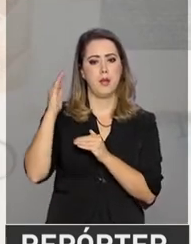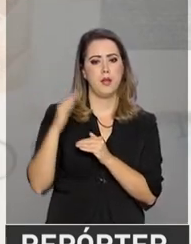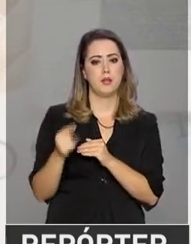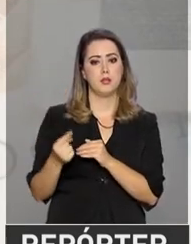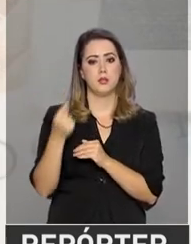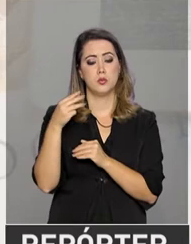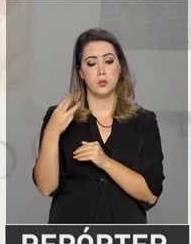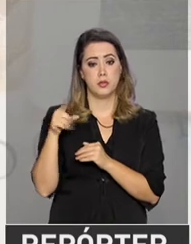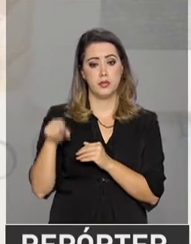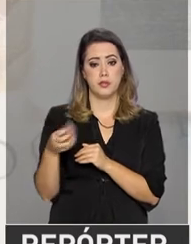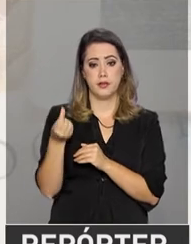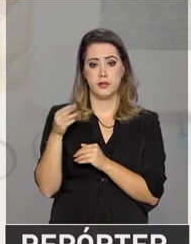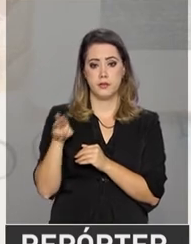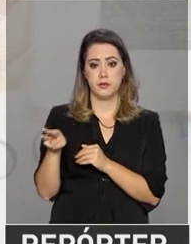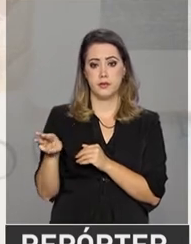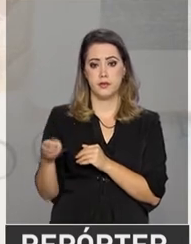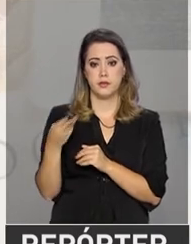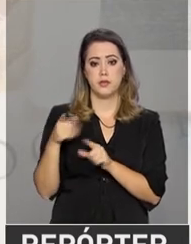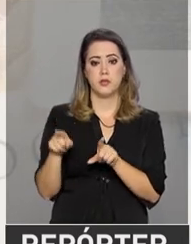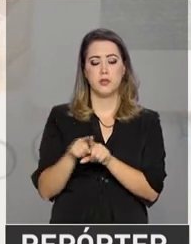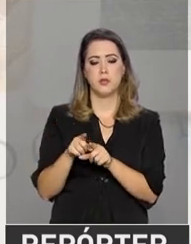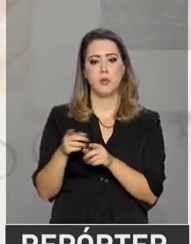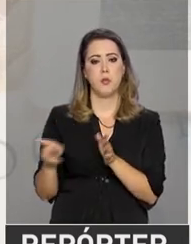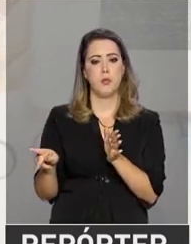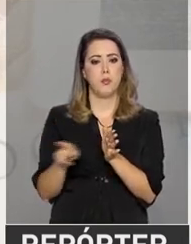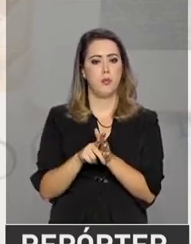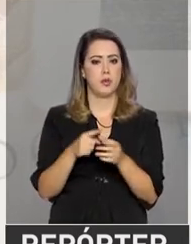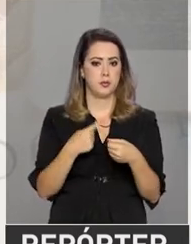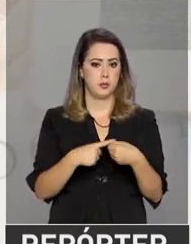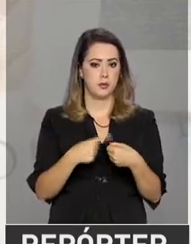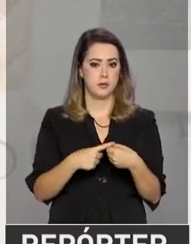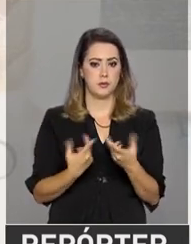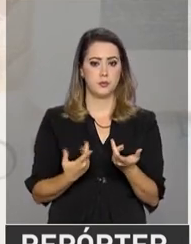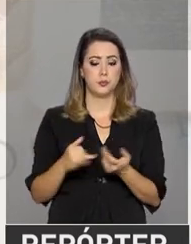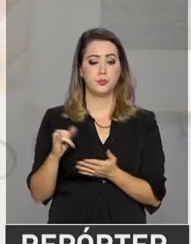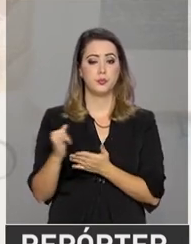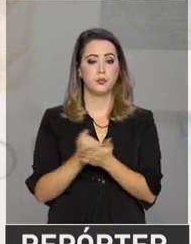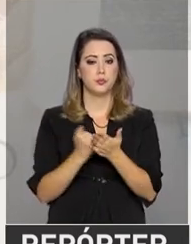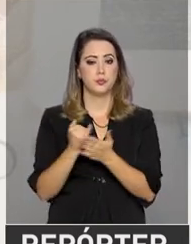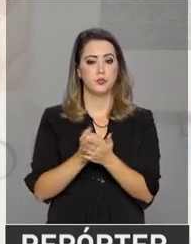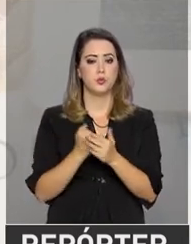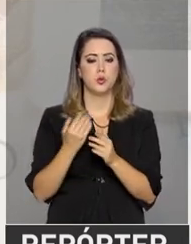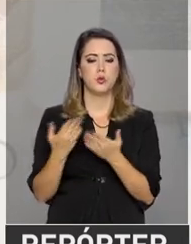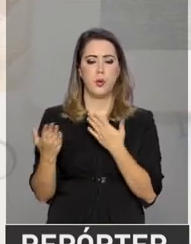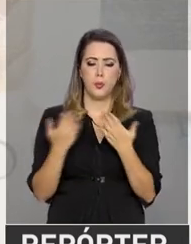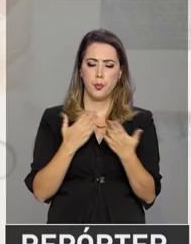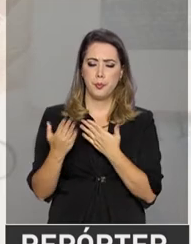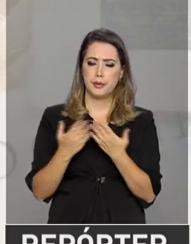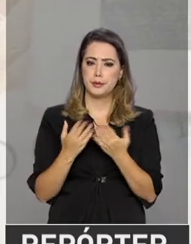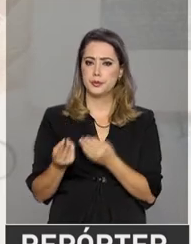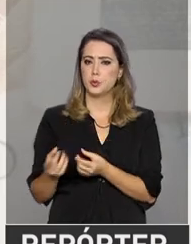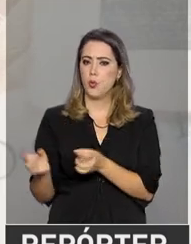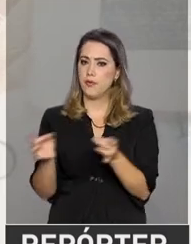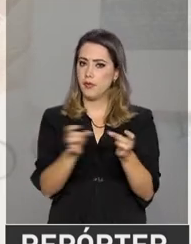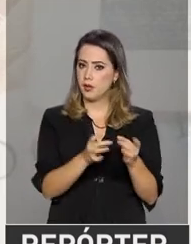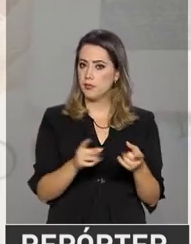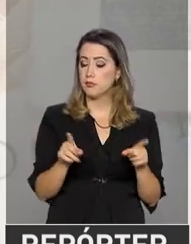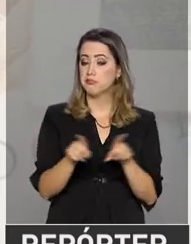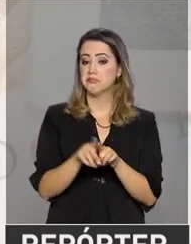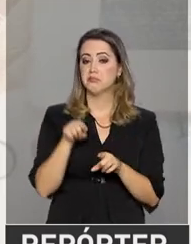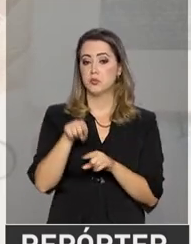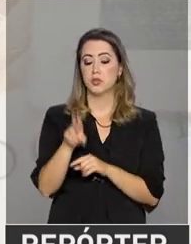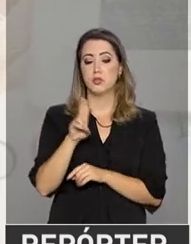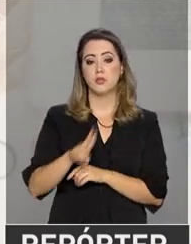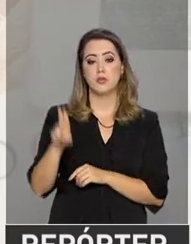imposto será cobrado em guia própria do município a tributação passa a ser proporcional ao faturamento e vai utilizar